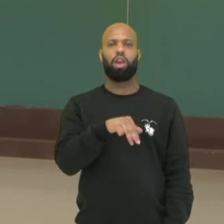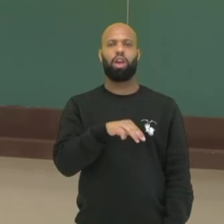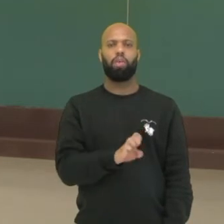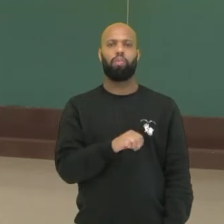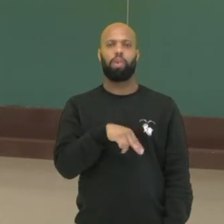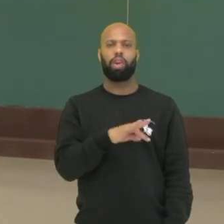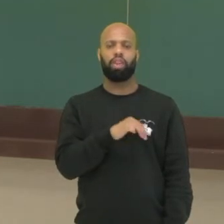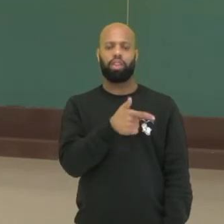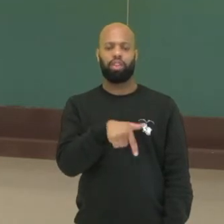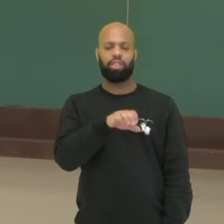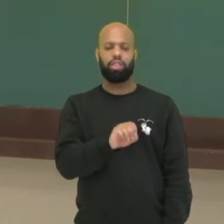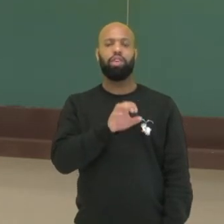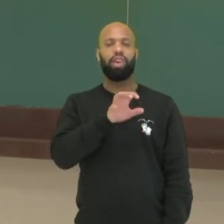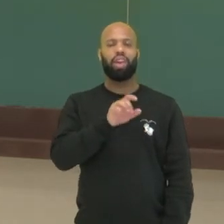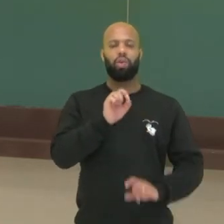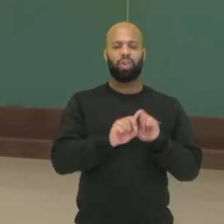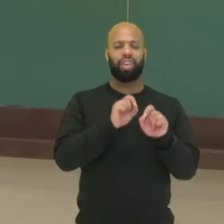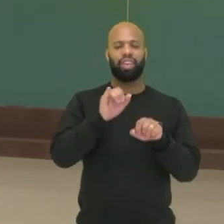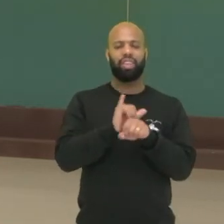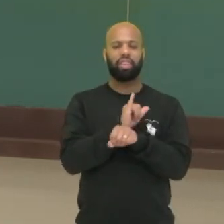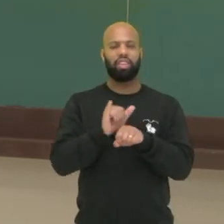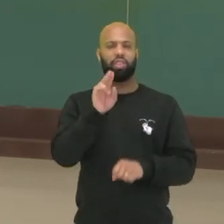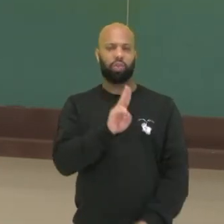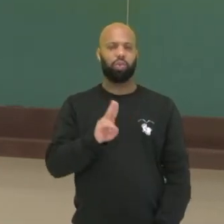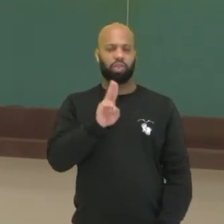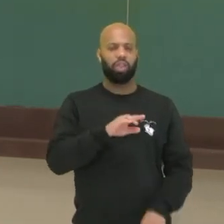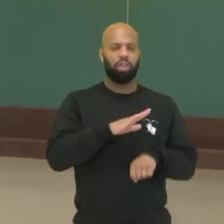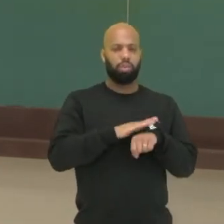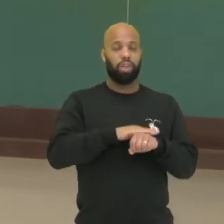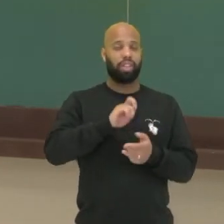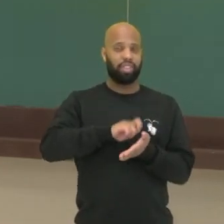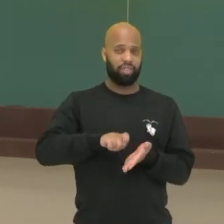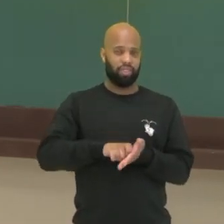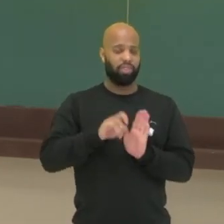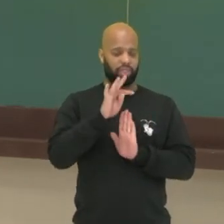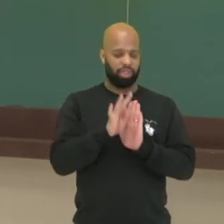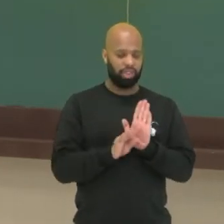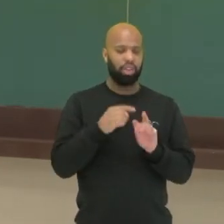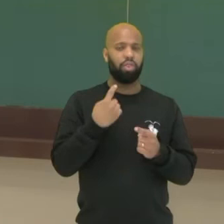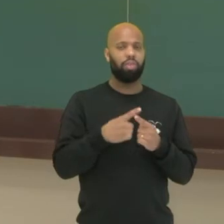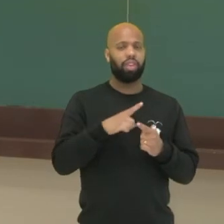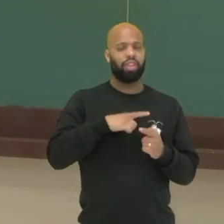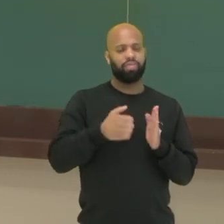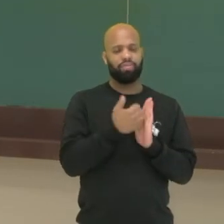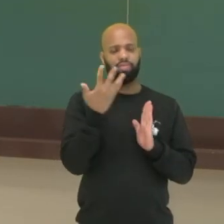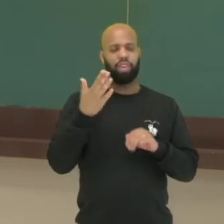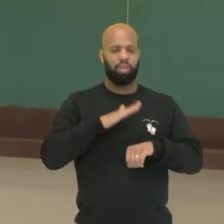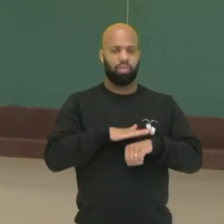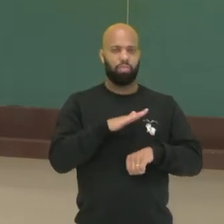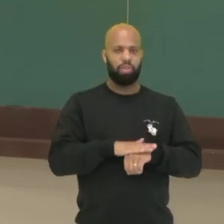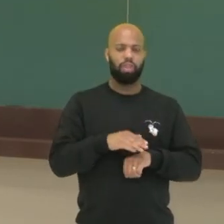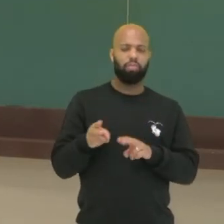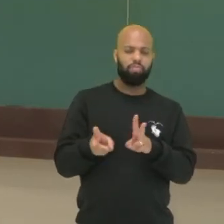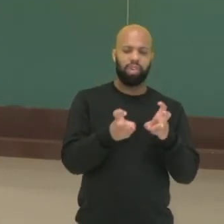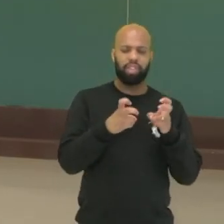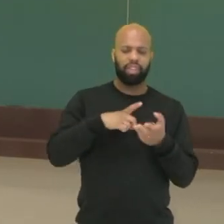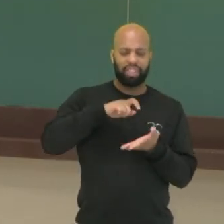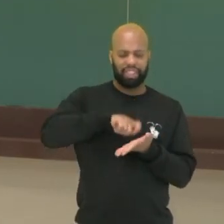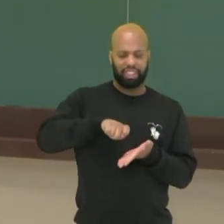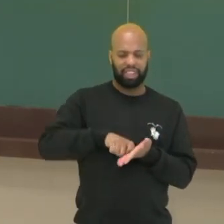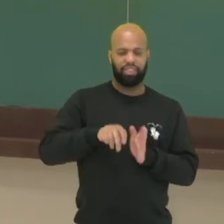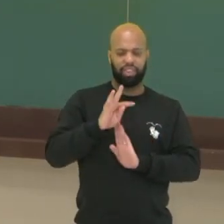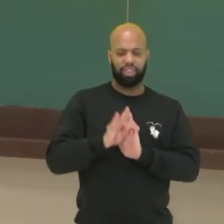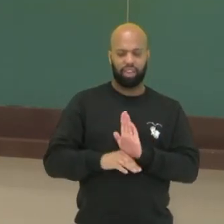que nós temos que usar na construção dos nossos textos. Muitas das vezes você já deve ter percebido lá que a gente vai escrever um texto, a gente repete